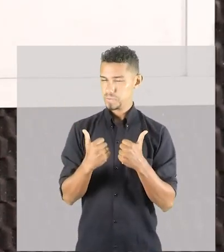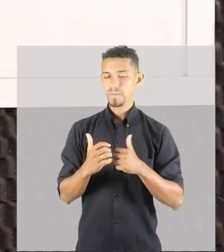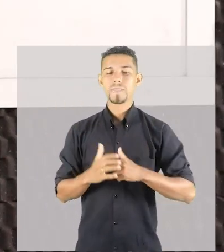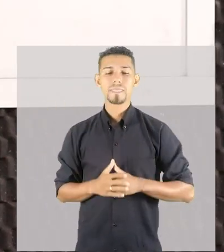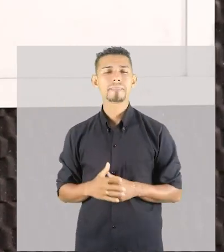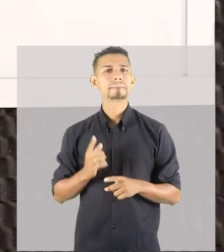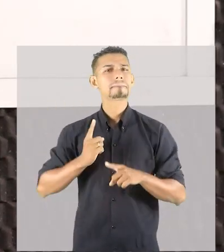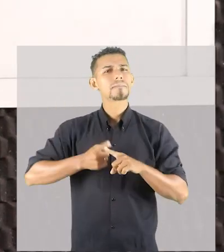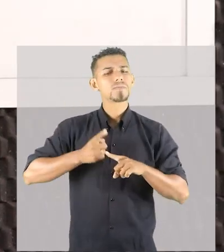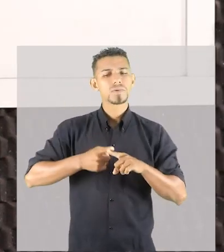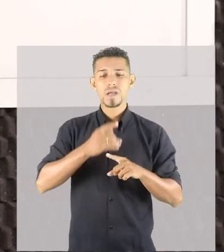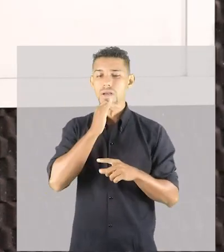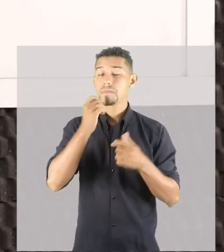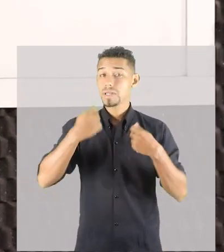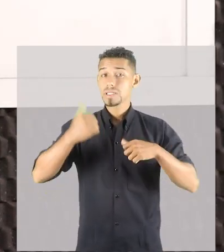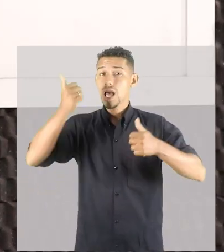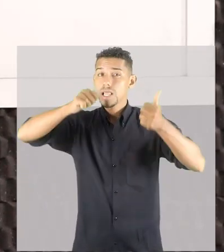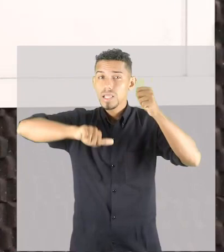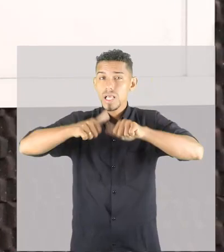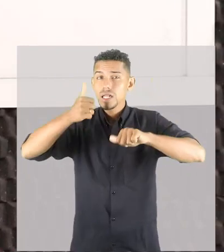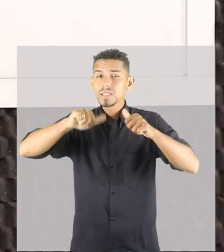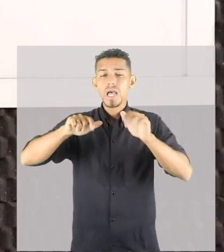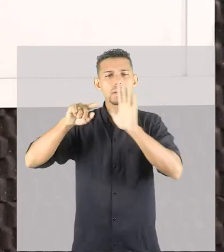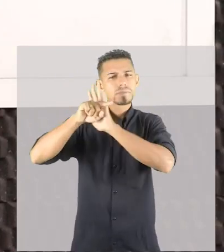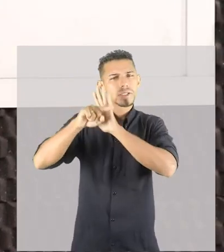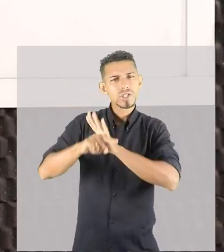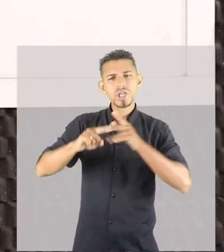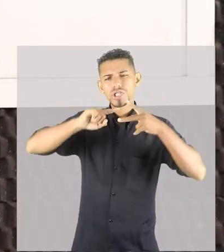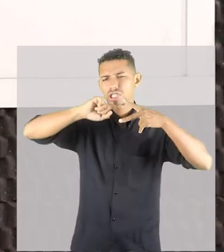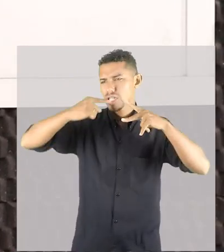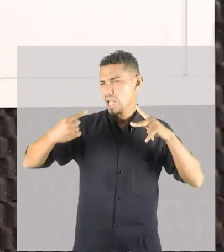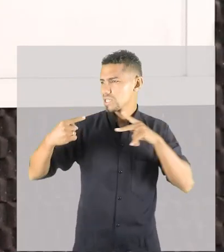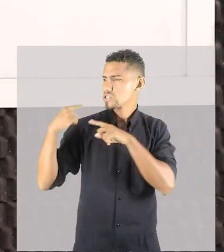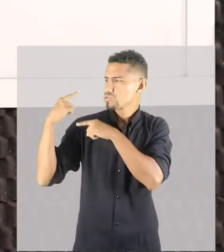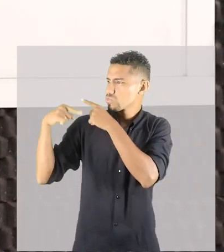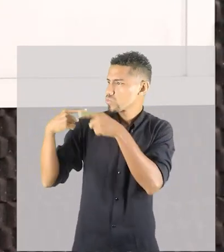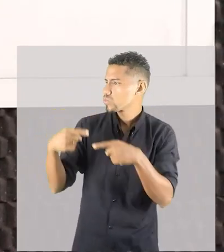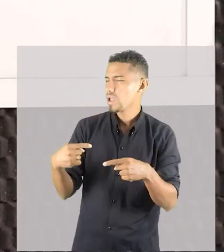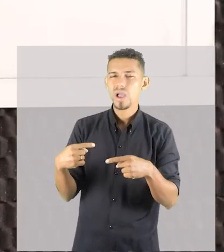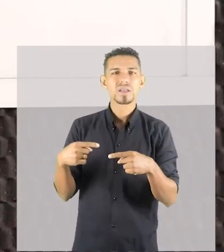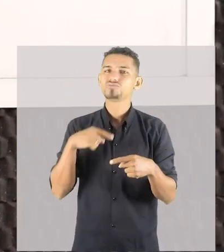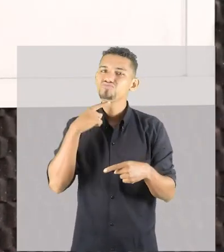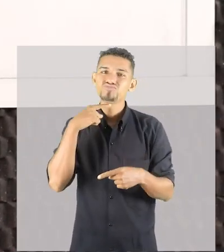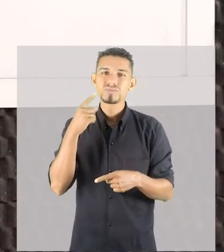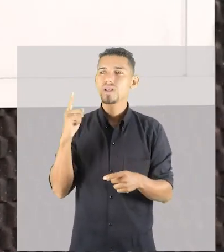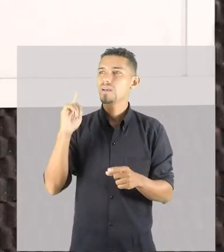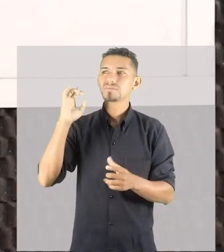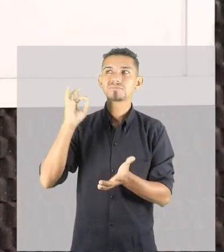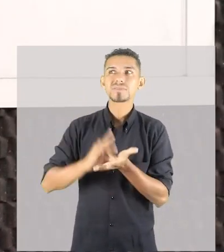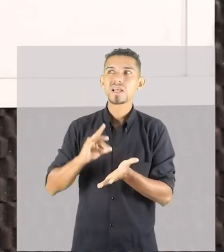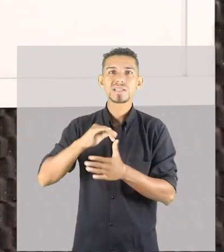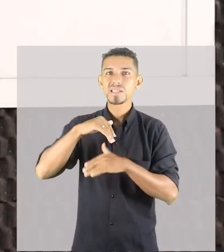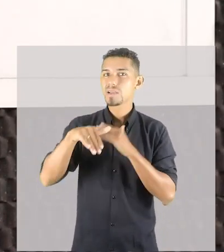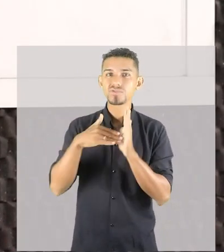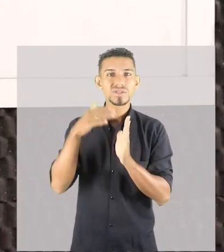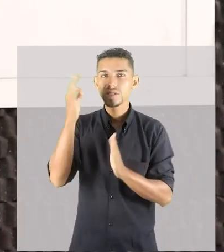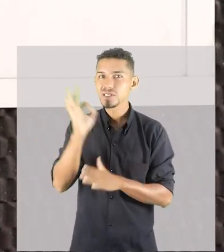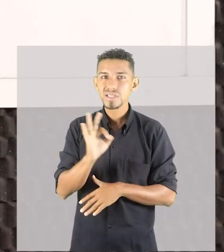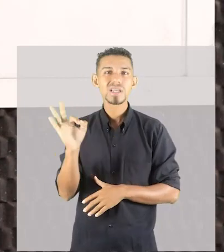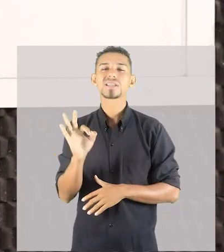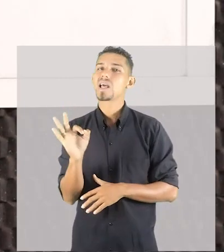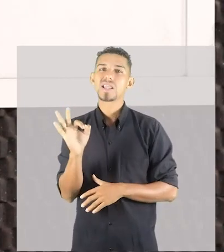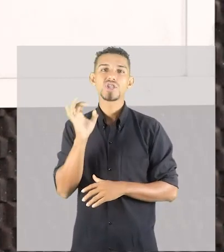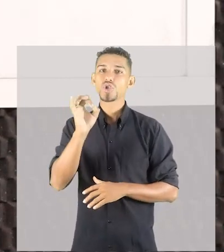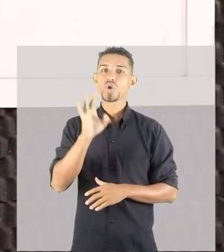Por quê? A gente tem que analisar que as questões de genética, elas não conseguem, ali, ser totalmente, aprendidas só